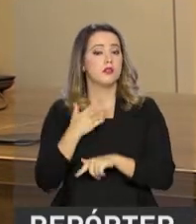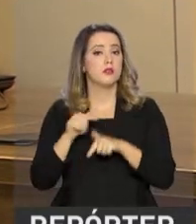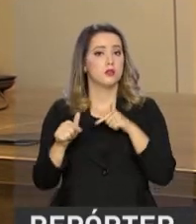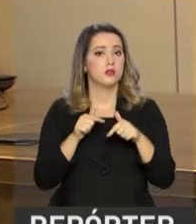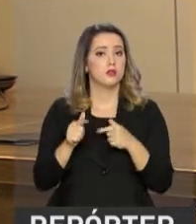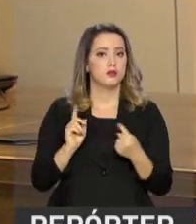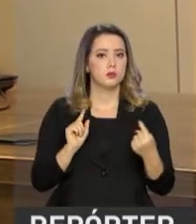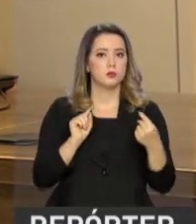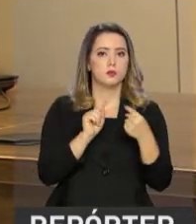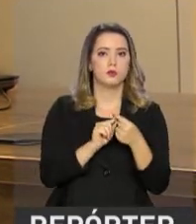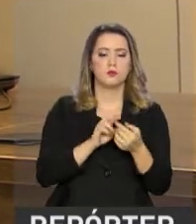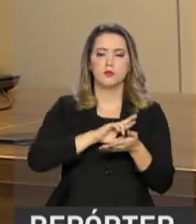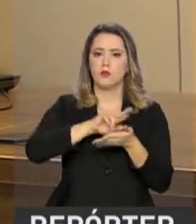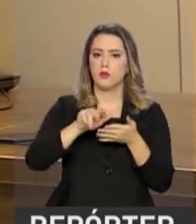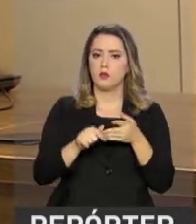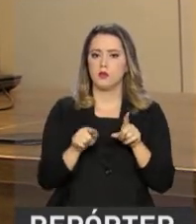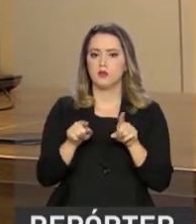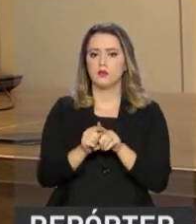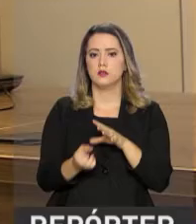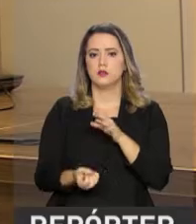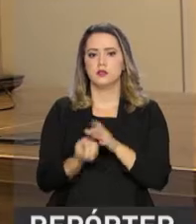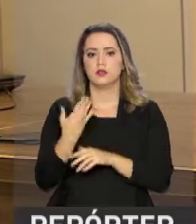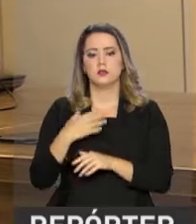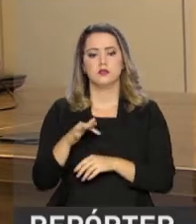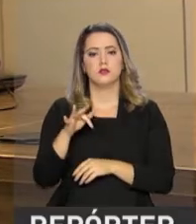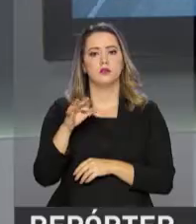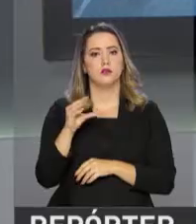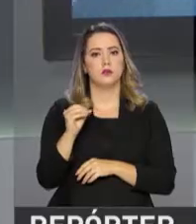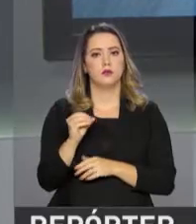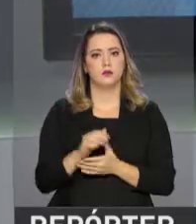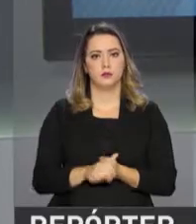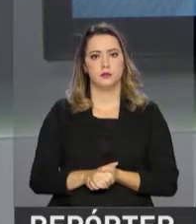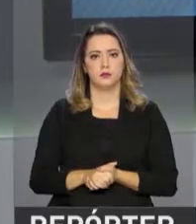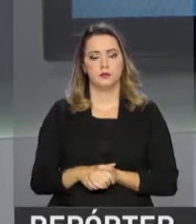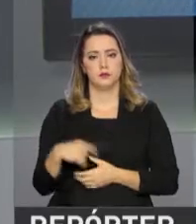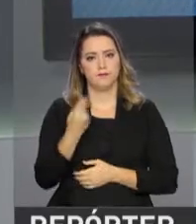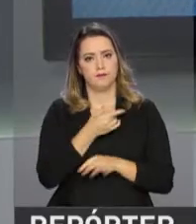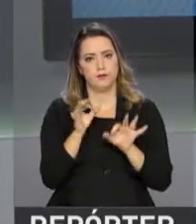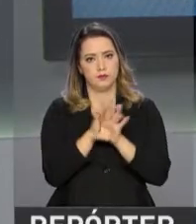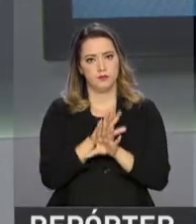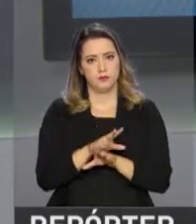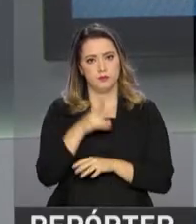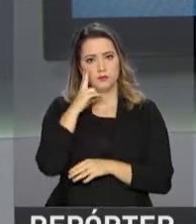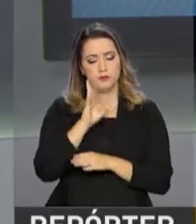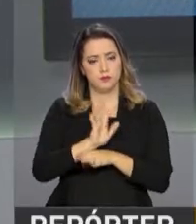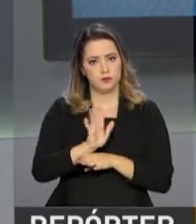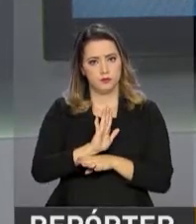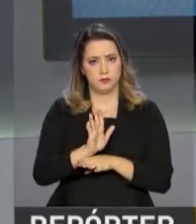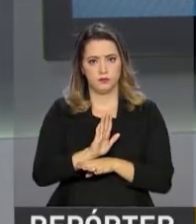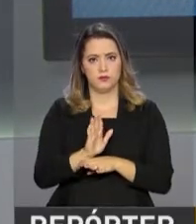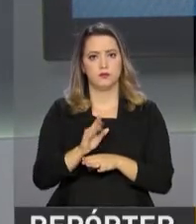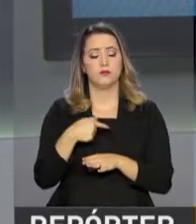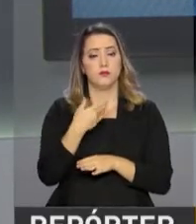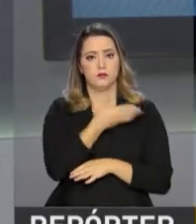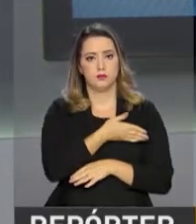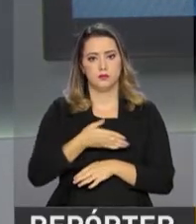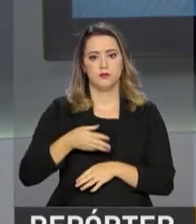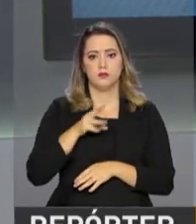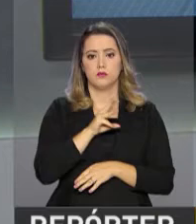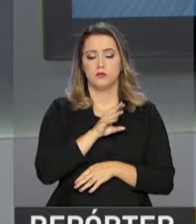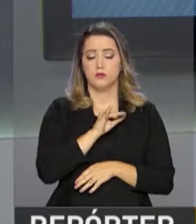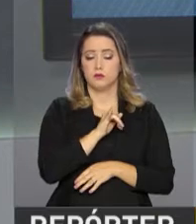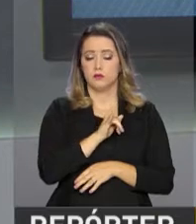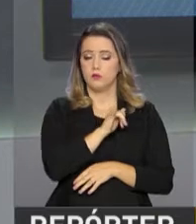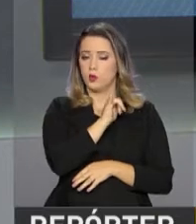e indiretos que vai ser gerado por aquele financiamento nós ficamos por aqui você pode rever as reportagens